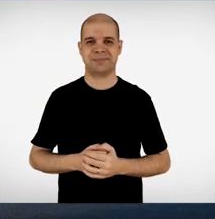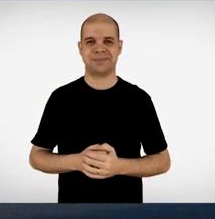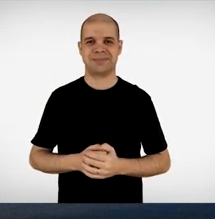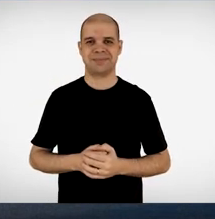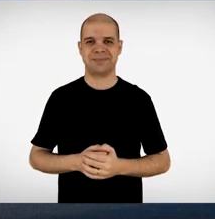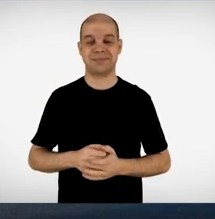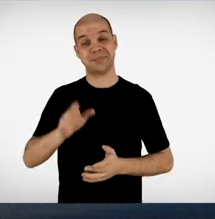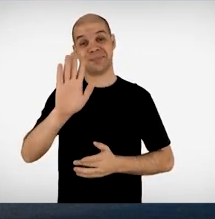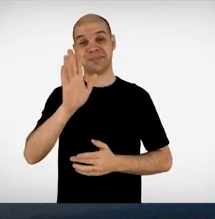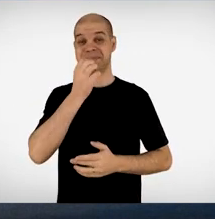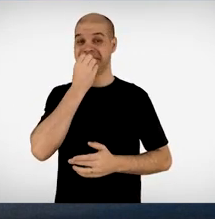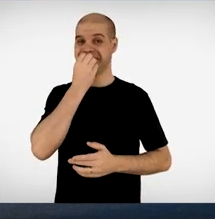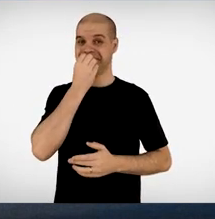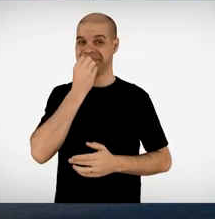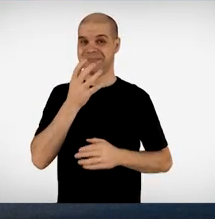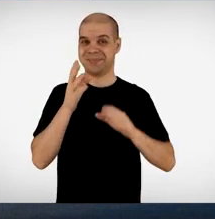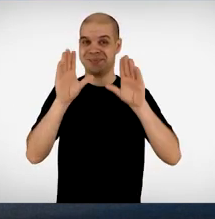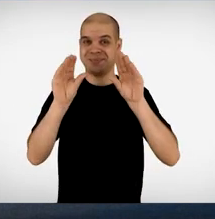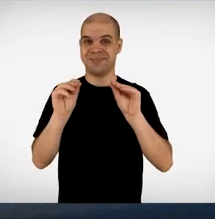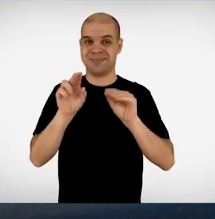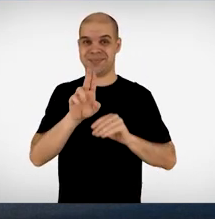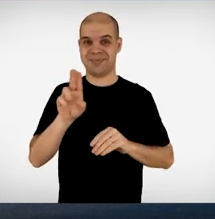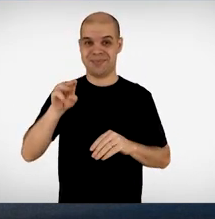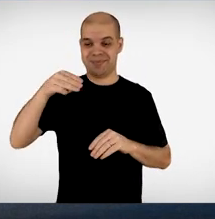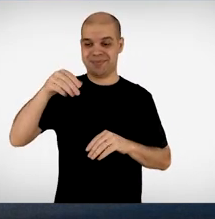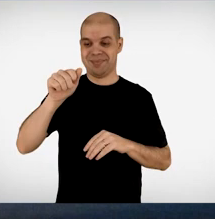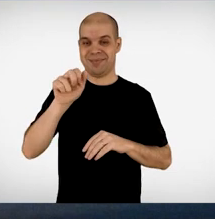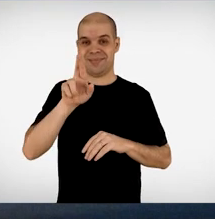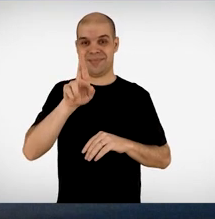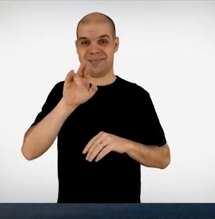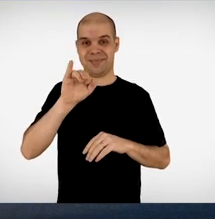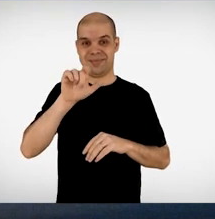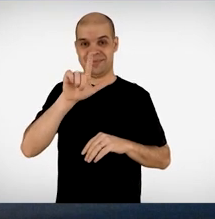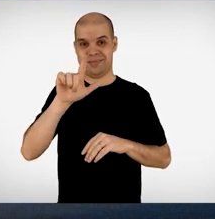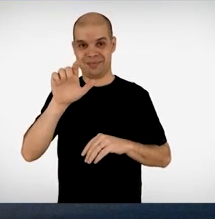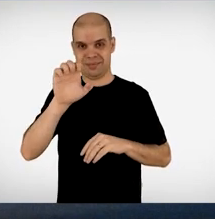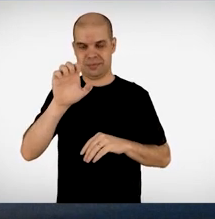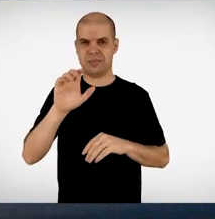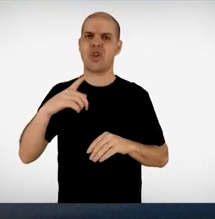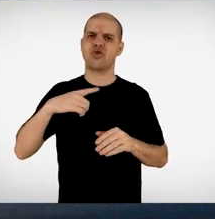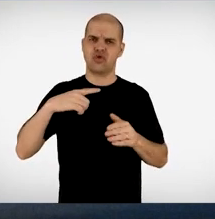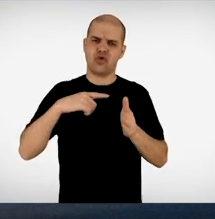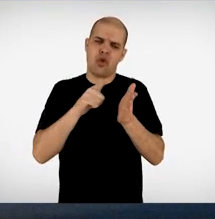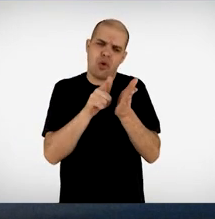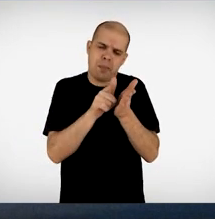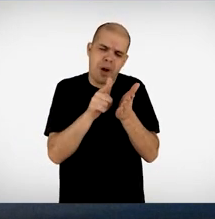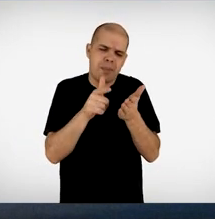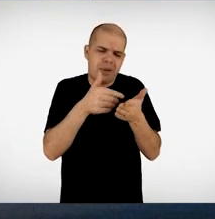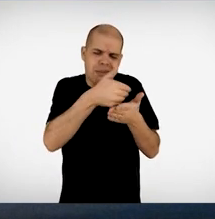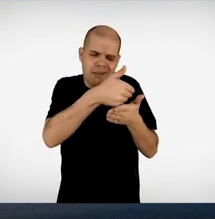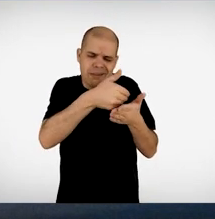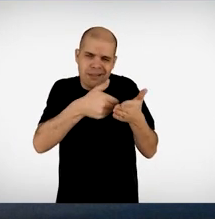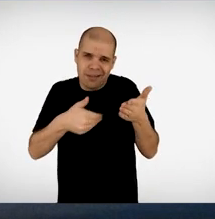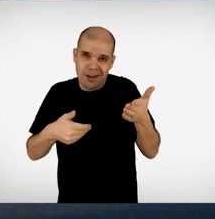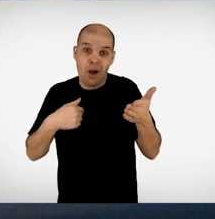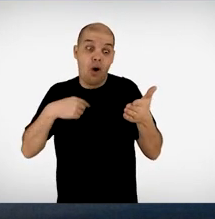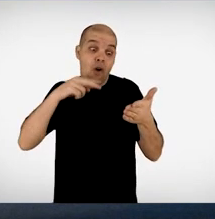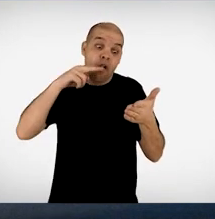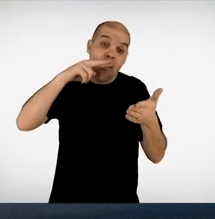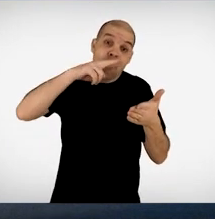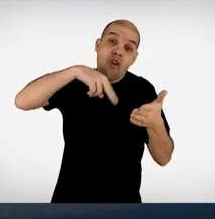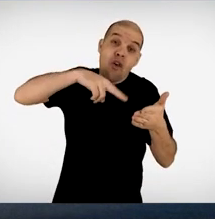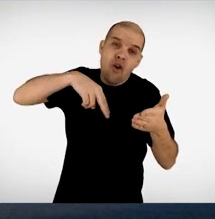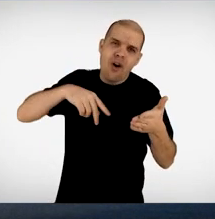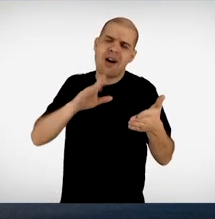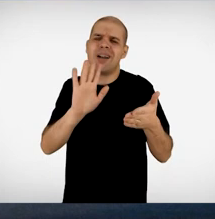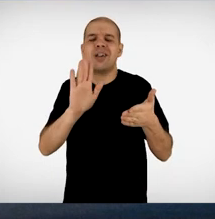Boa noite. Meu nome é Marielle. Eu vou, não vou ler aqui tudo, gente, mas só para eu ir seguindo, porque